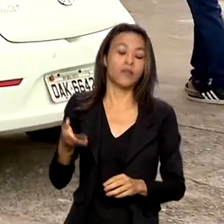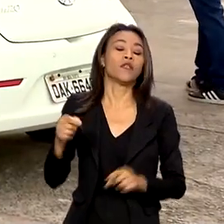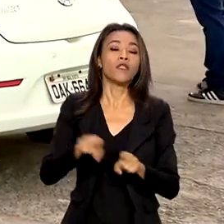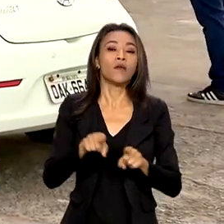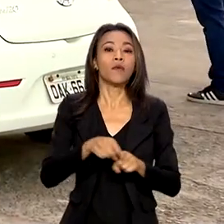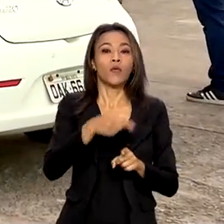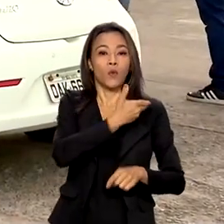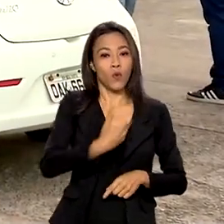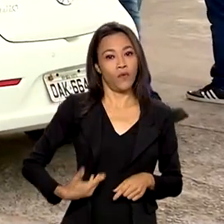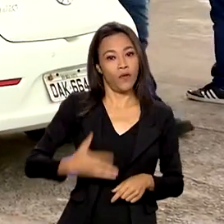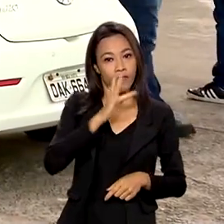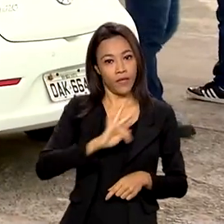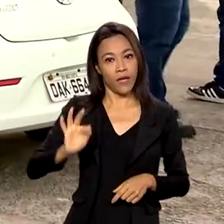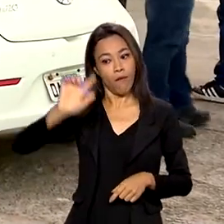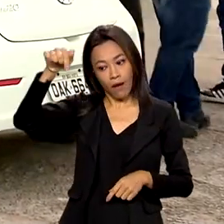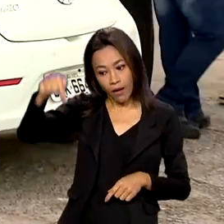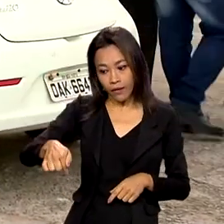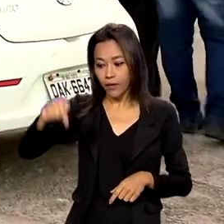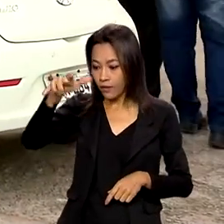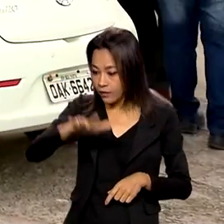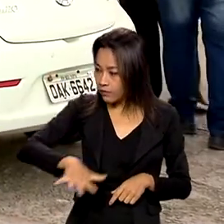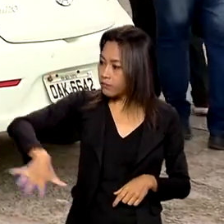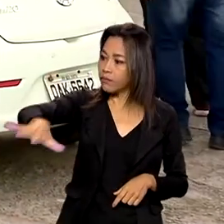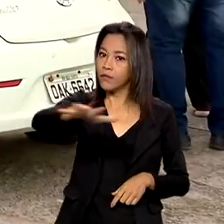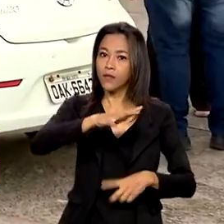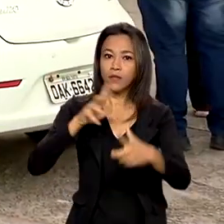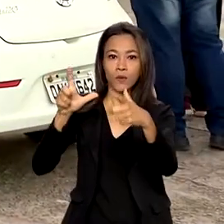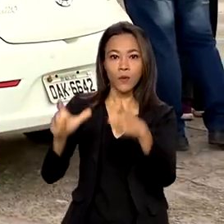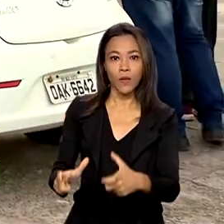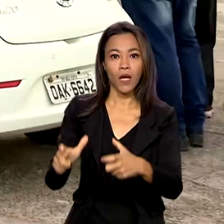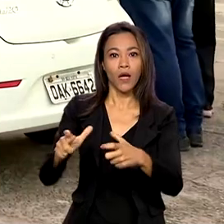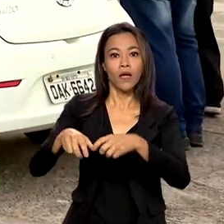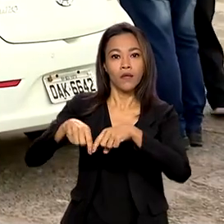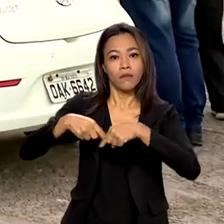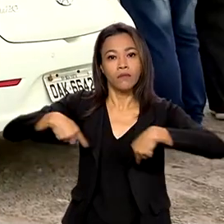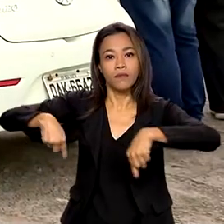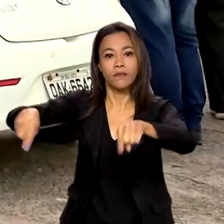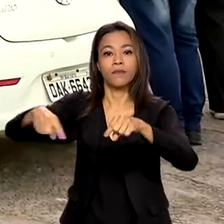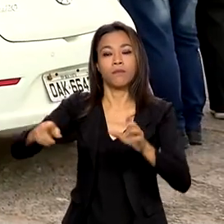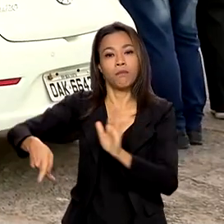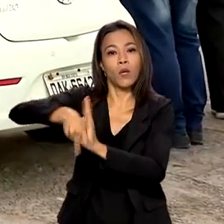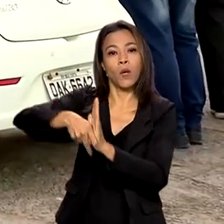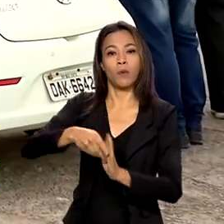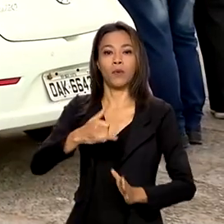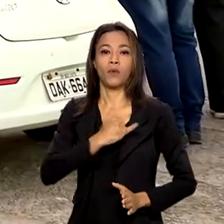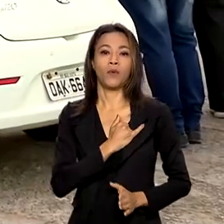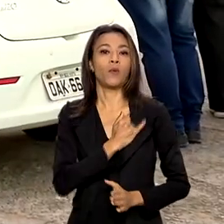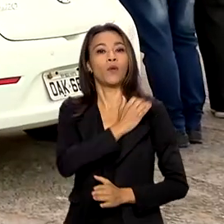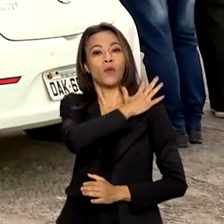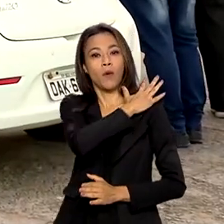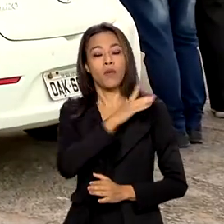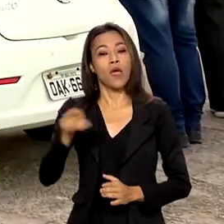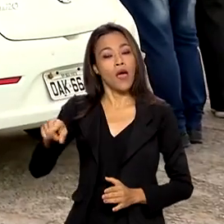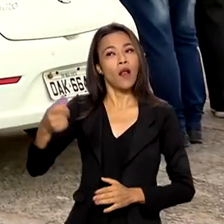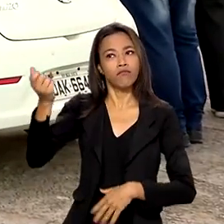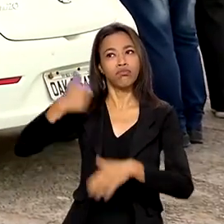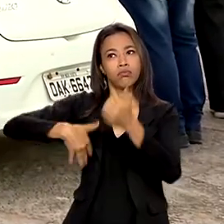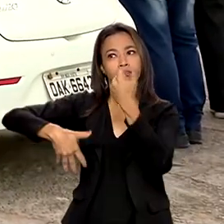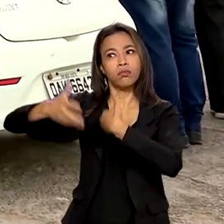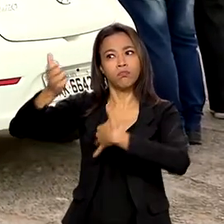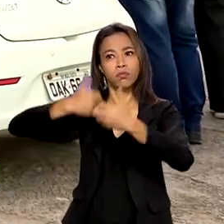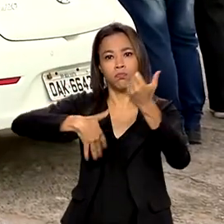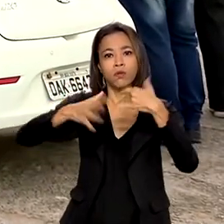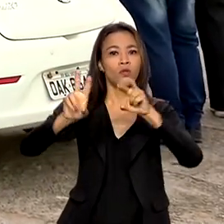Governo Federal aqui no Distrito Sanitário Indígena Yanomami, em Boa Vista. Ela ouviu relatos sobre a situação de saúde